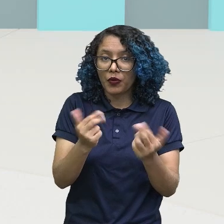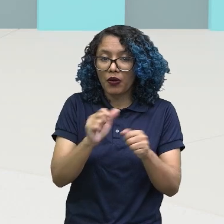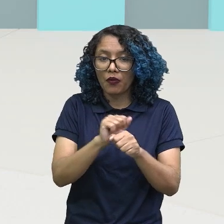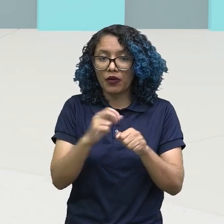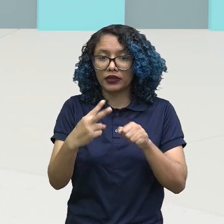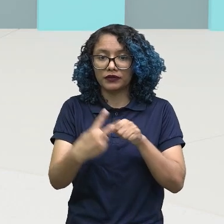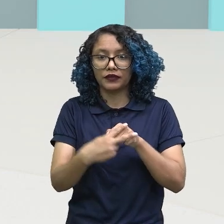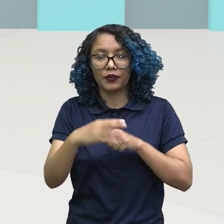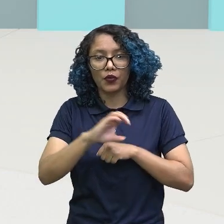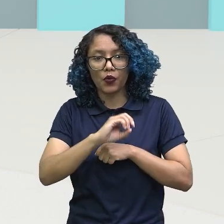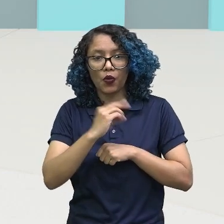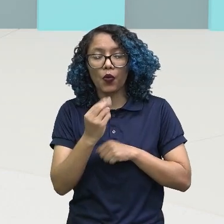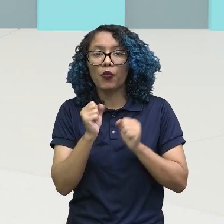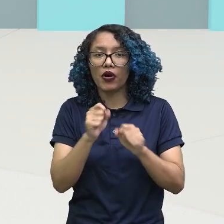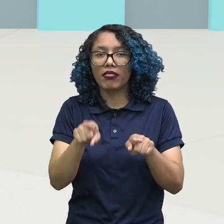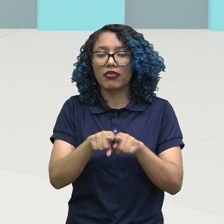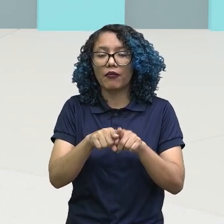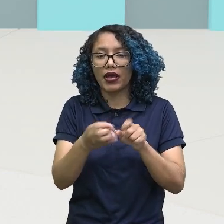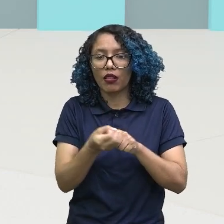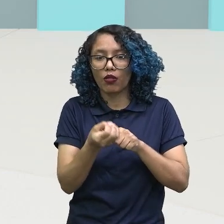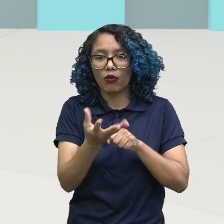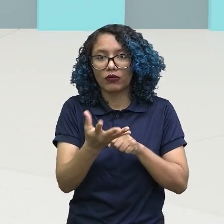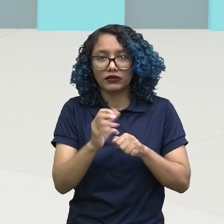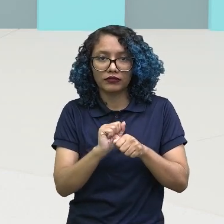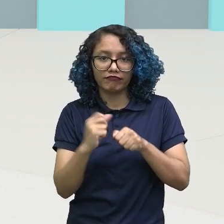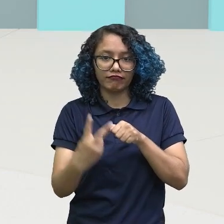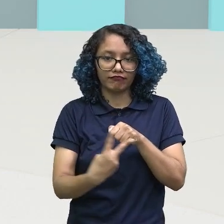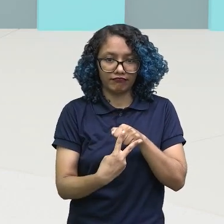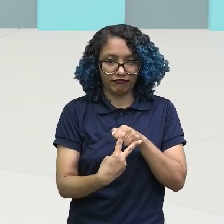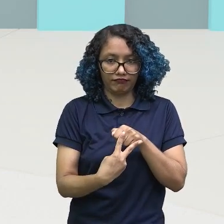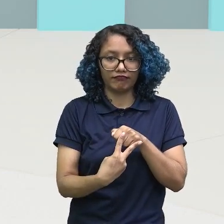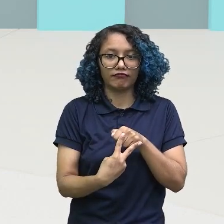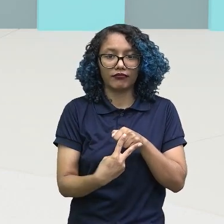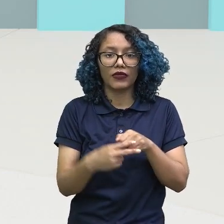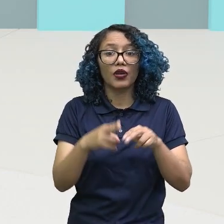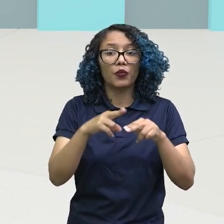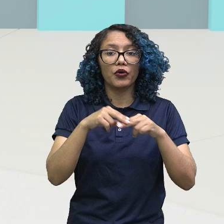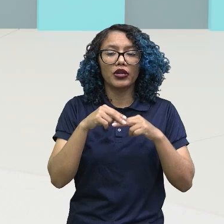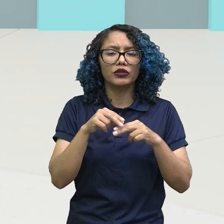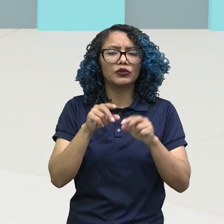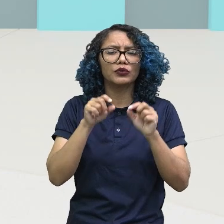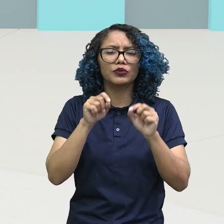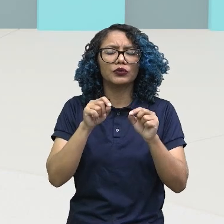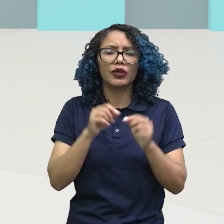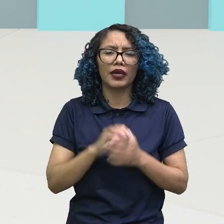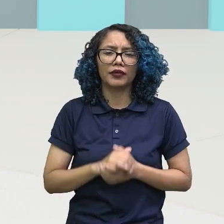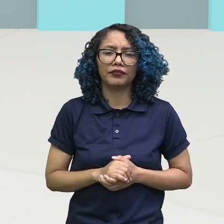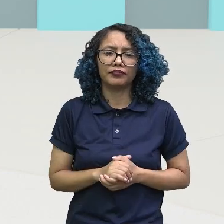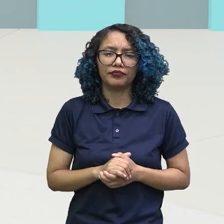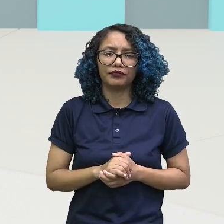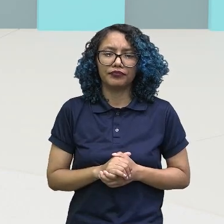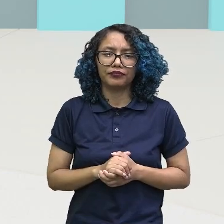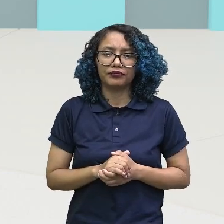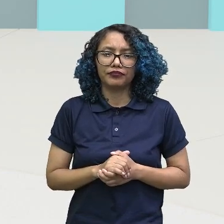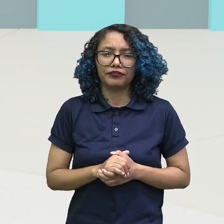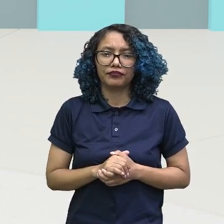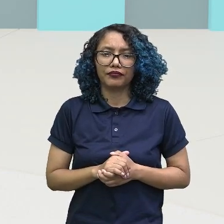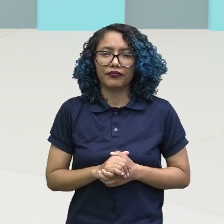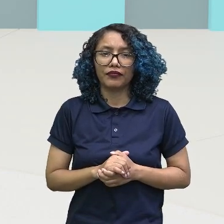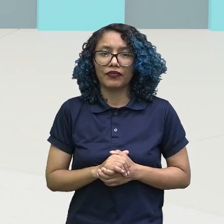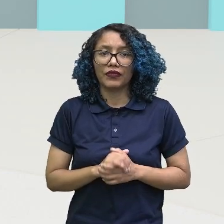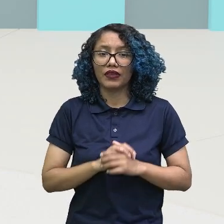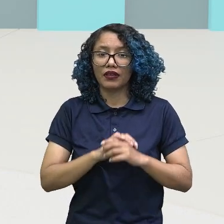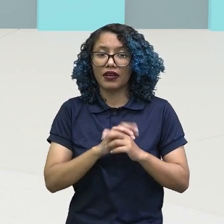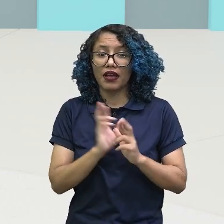Ou ela pode vir com uma locução adverbial. E por isso ela exerce em relação ao verbo. Vamos